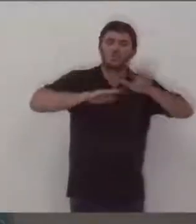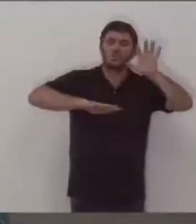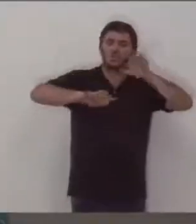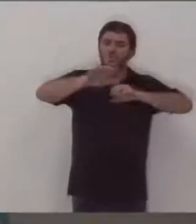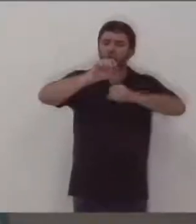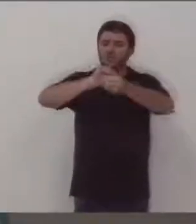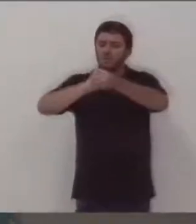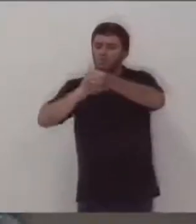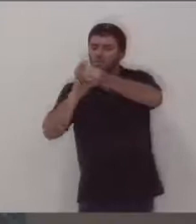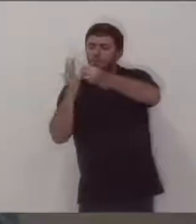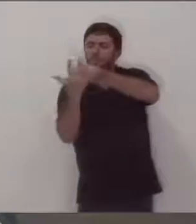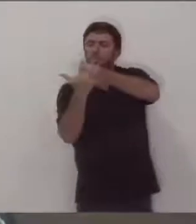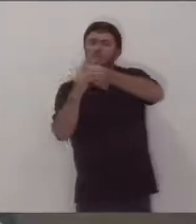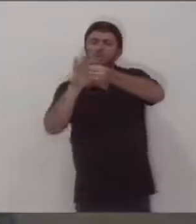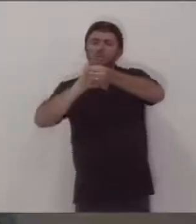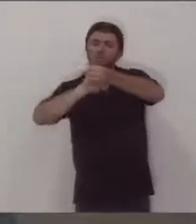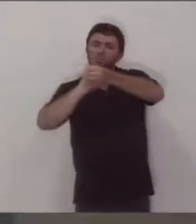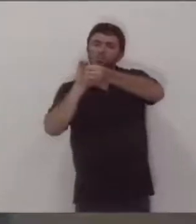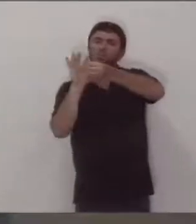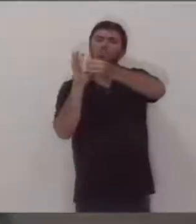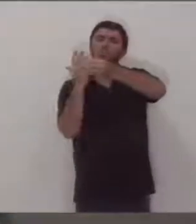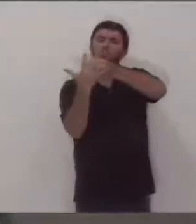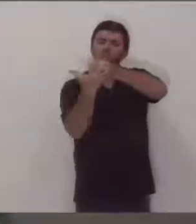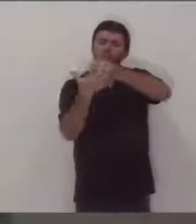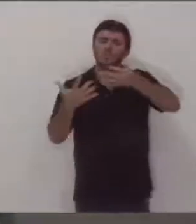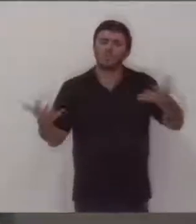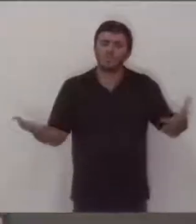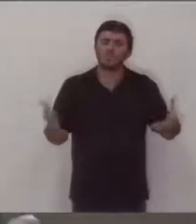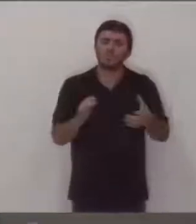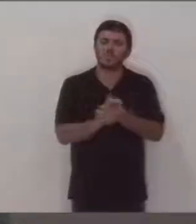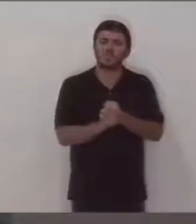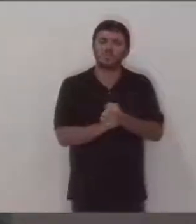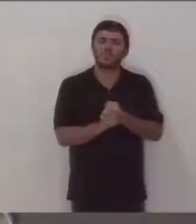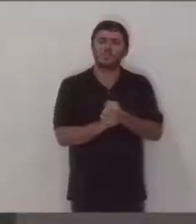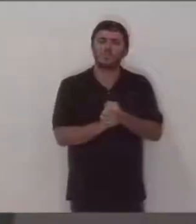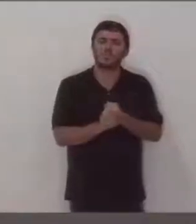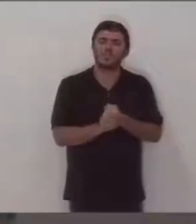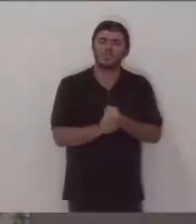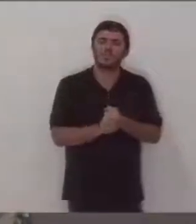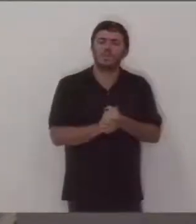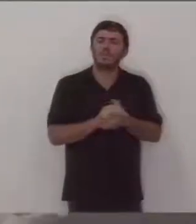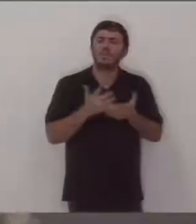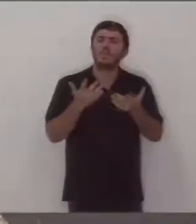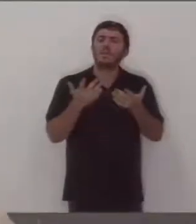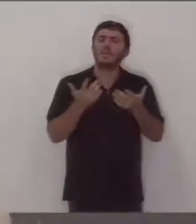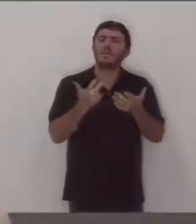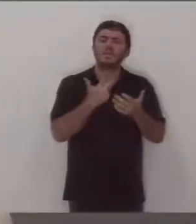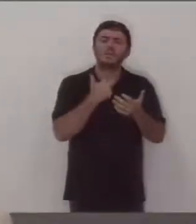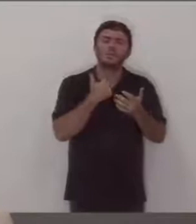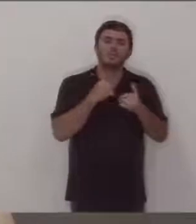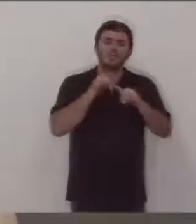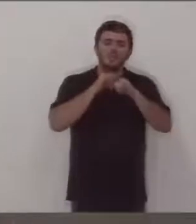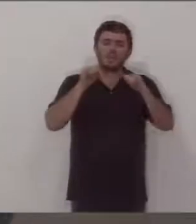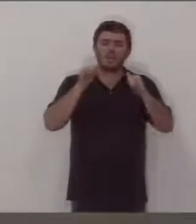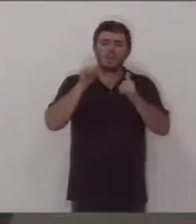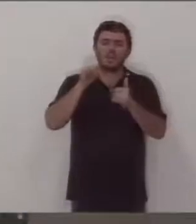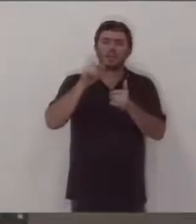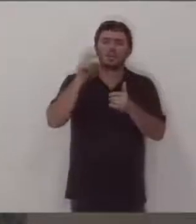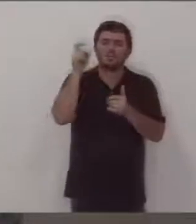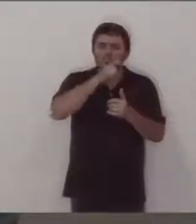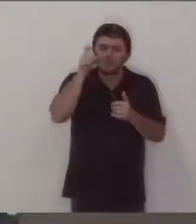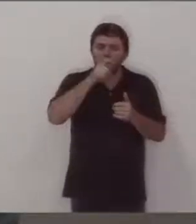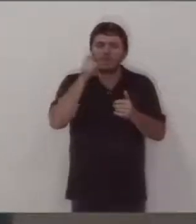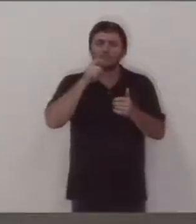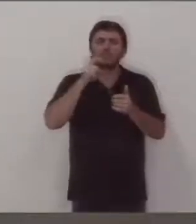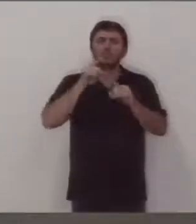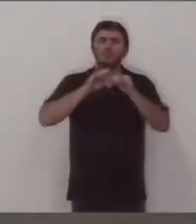de um filósofo que ele diz que a gente tem que parar de falar fake news e falar a verdade. São as mentiras que estão sendo colocadas na rede. Isso é uma mentira.